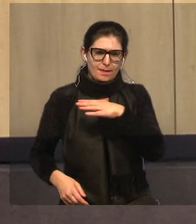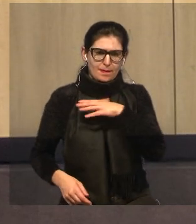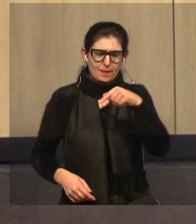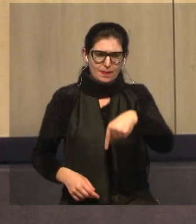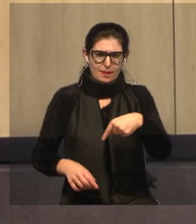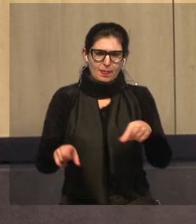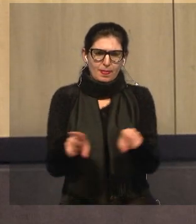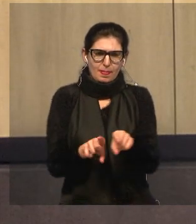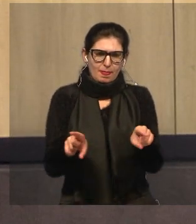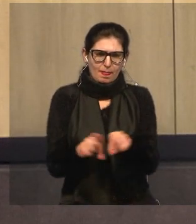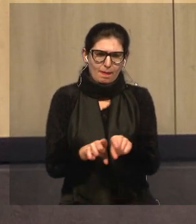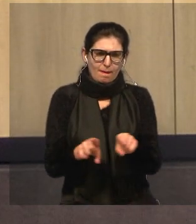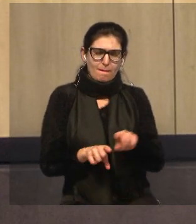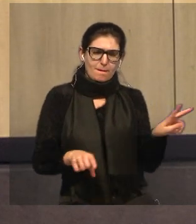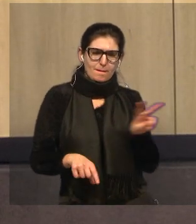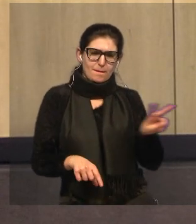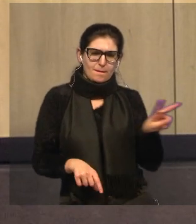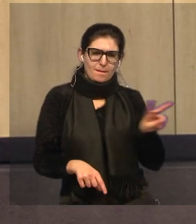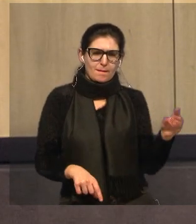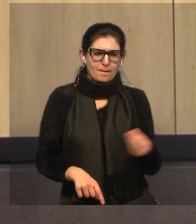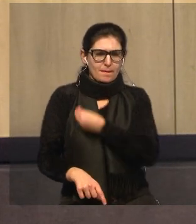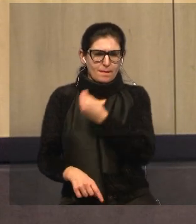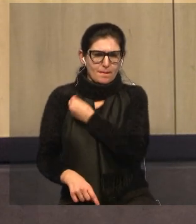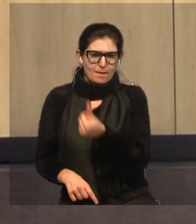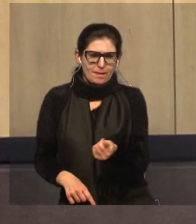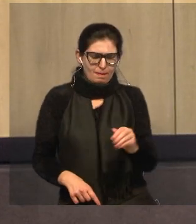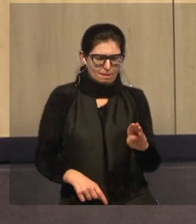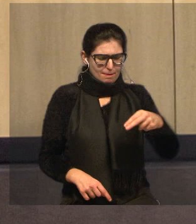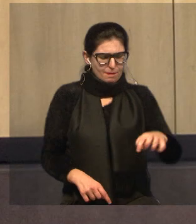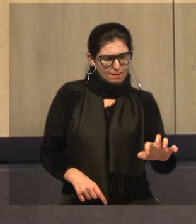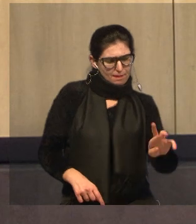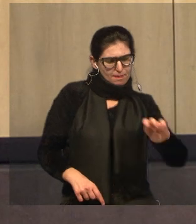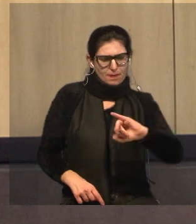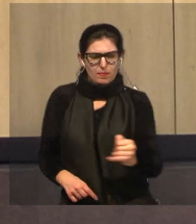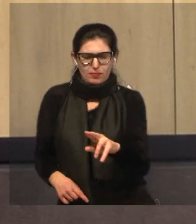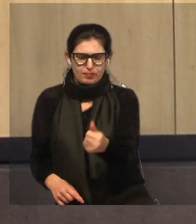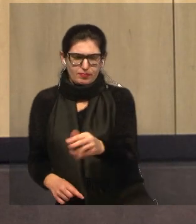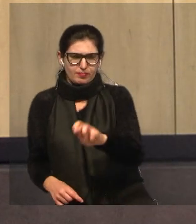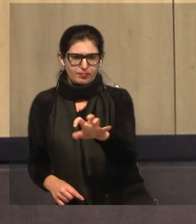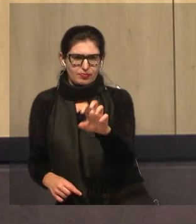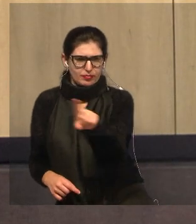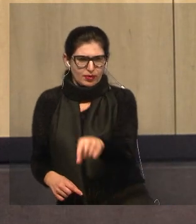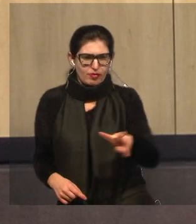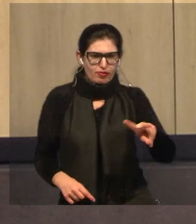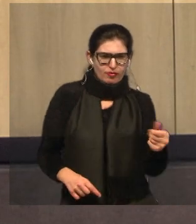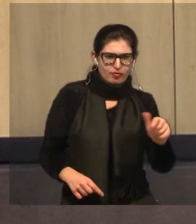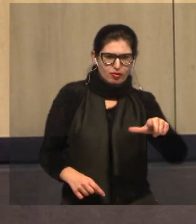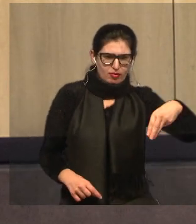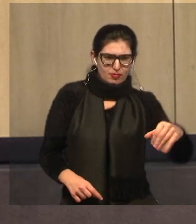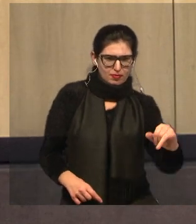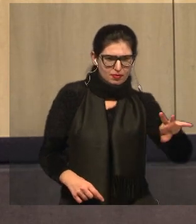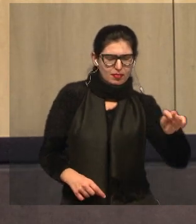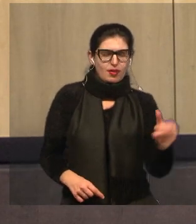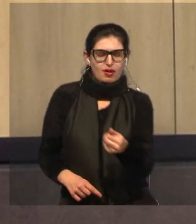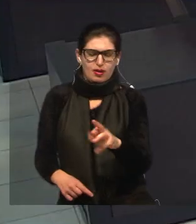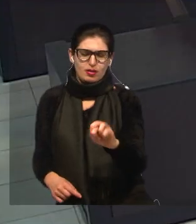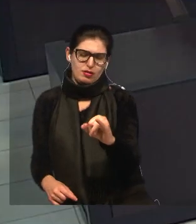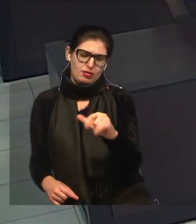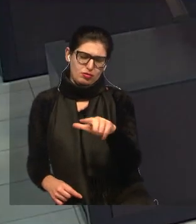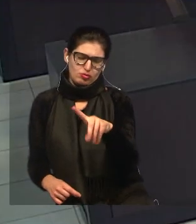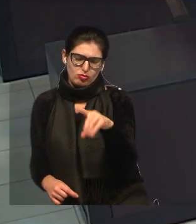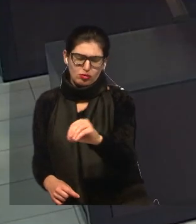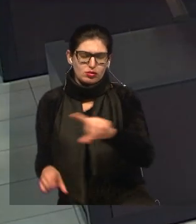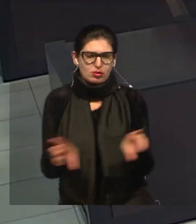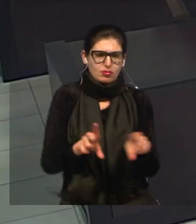eu e os nobres vereadores aqui presentes, o Abra de Madureira, Juarez Araújo, Valmir do Meia Lua, Arildo Batista e Luiz